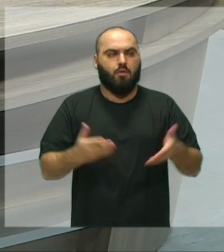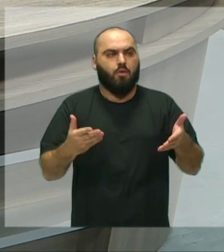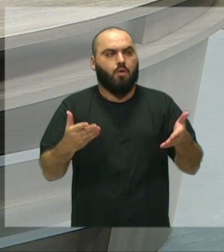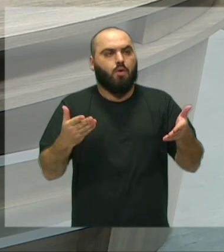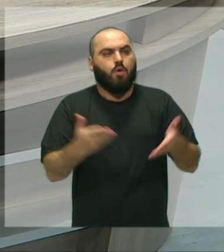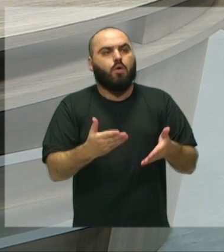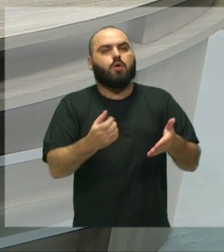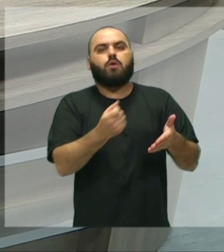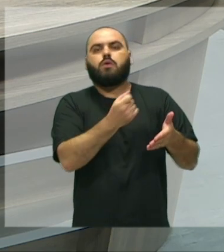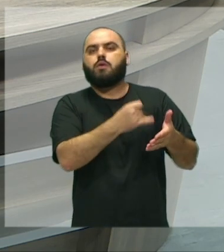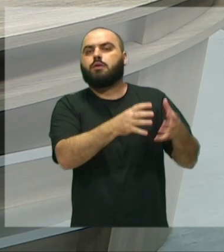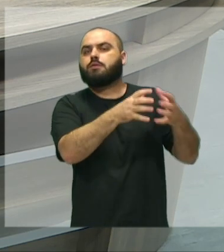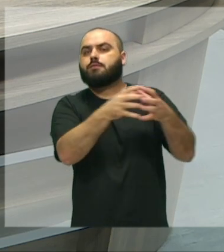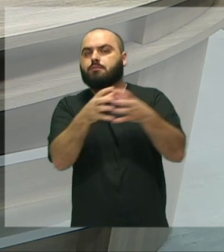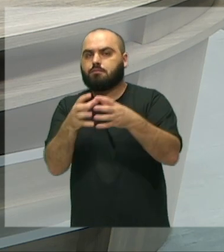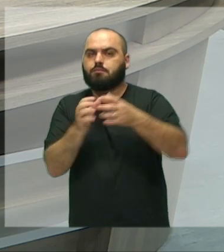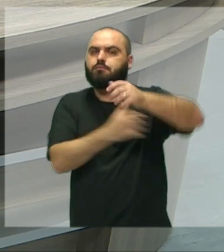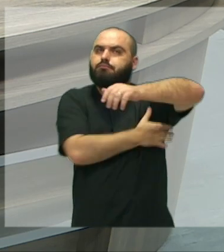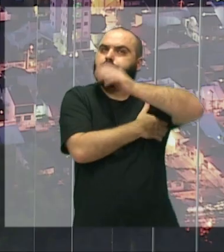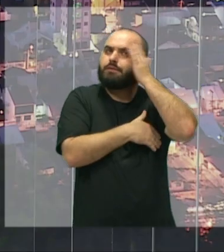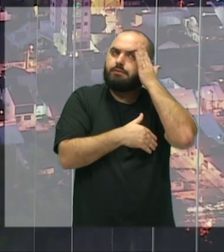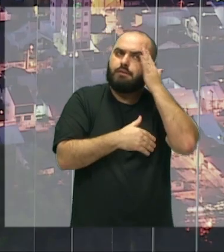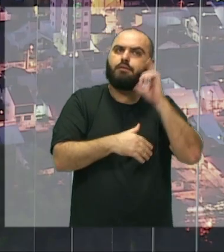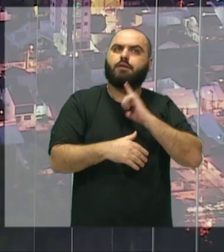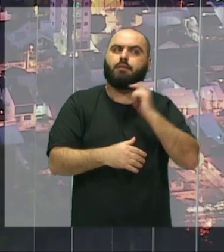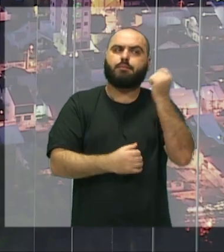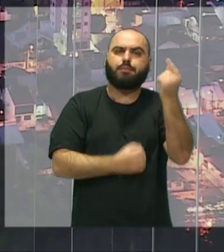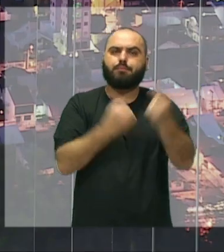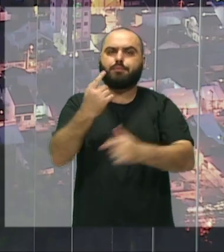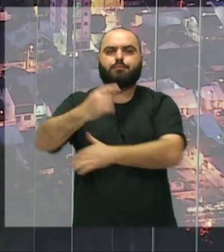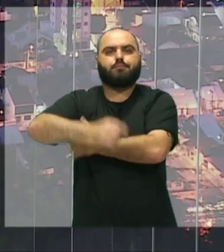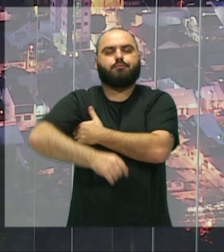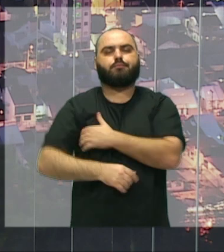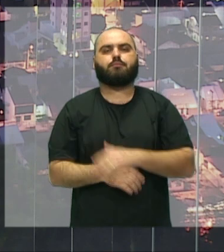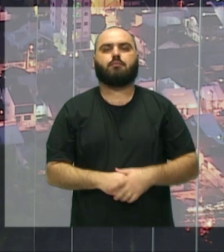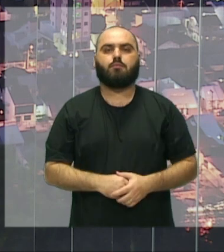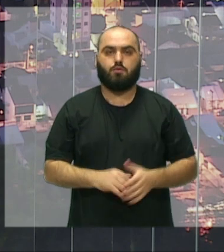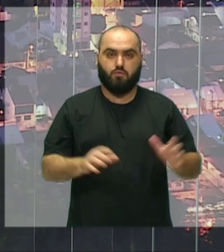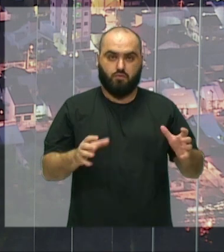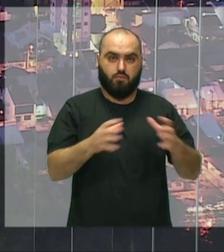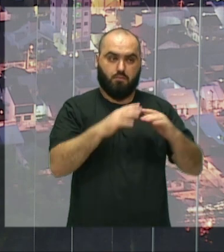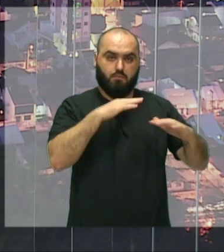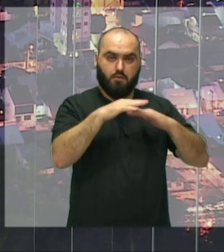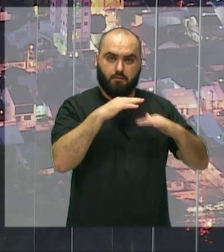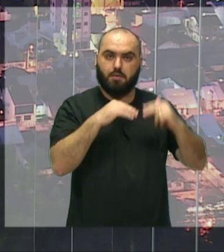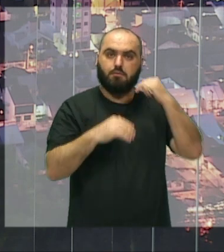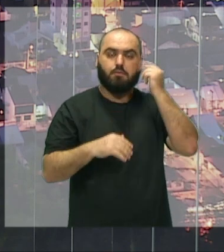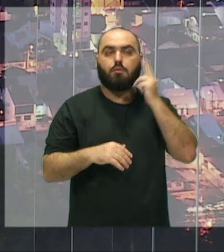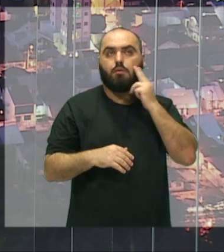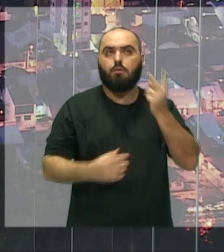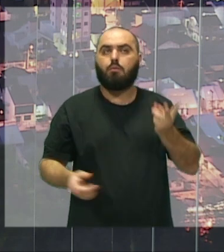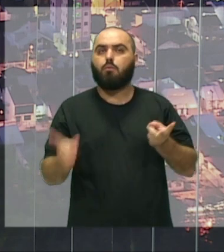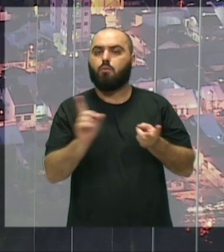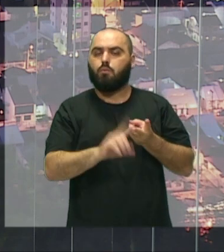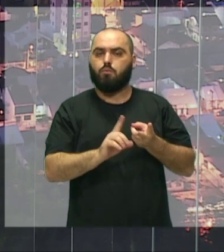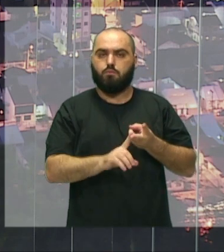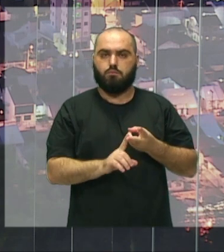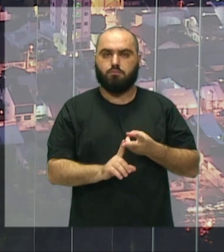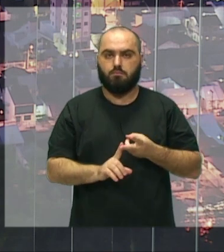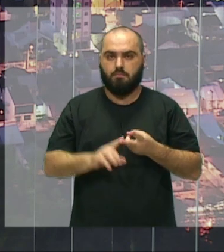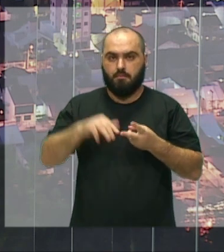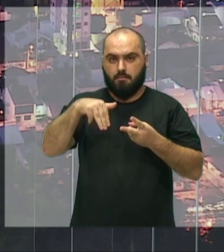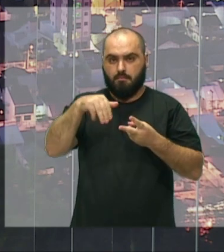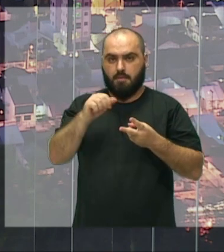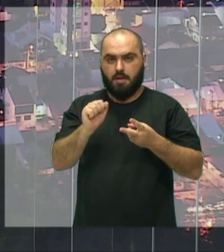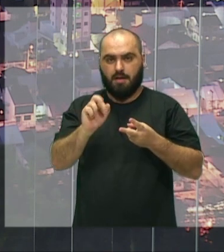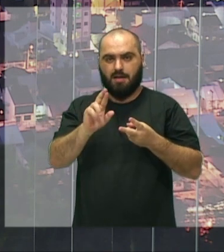quantos grupos? Eu sei de alguns, assim, né? Tem o Movimento Negro, tem a